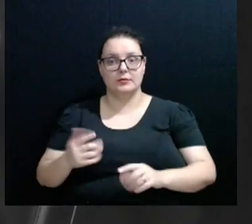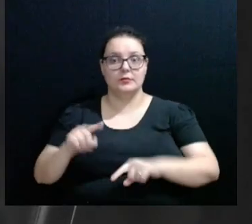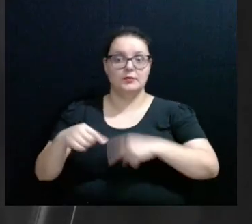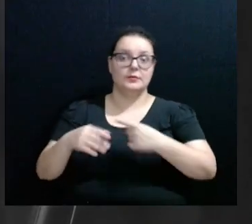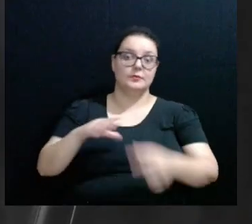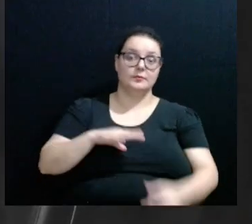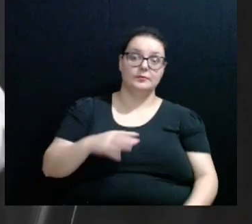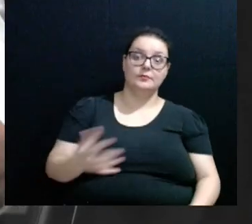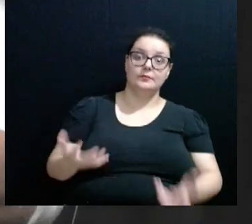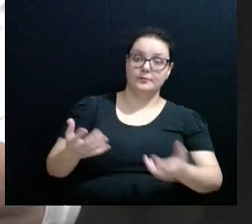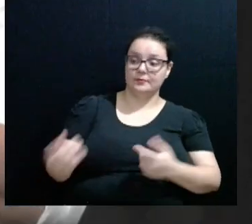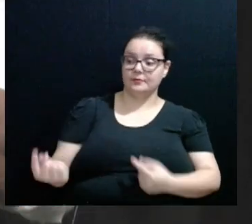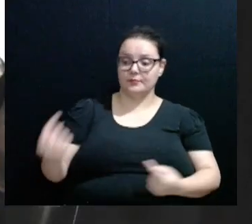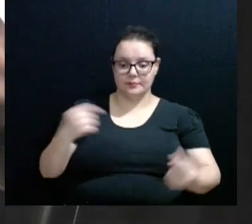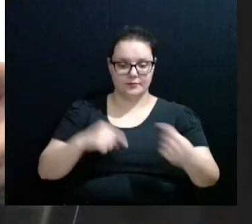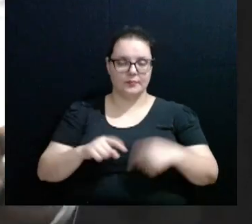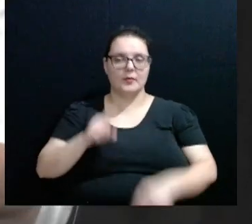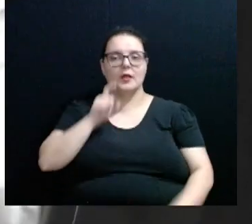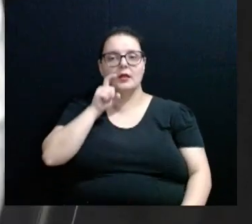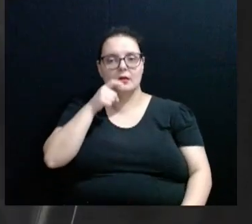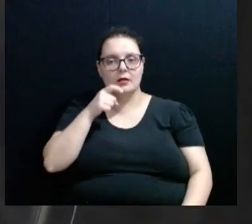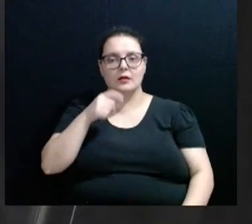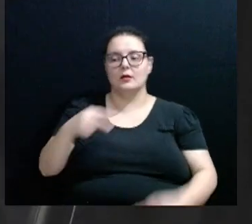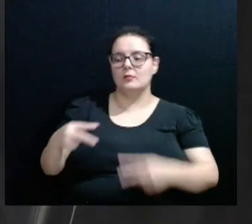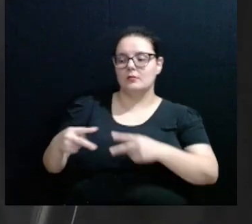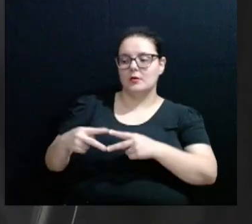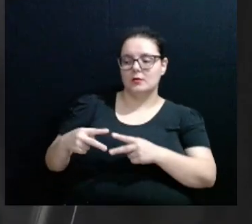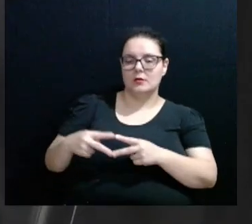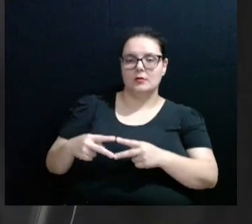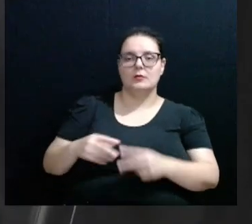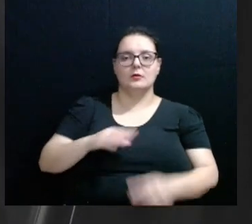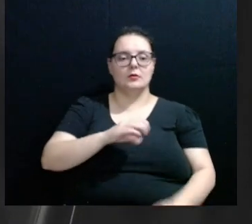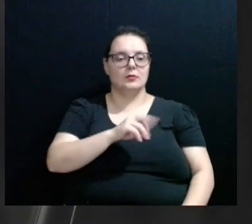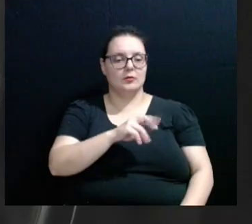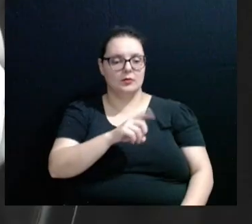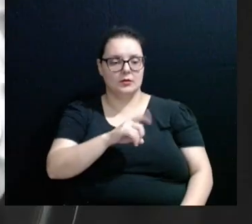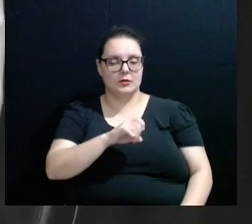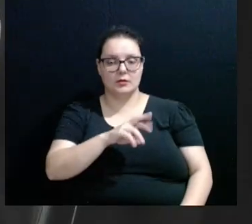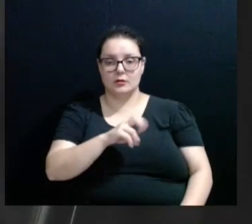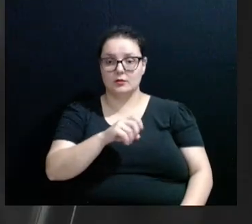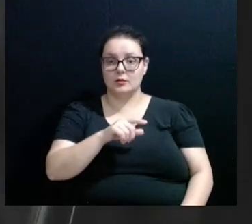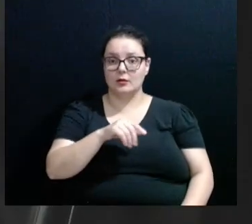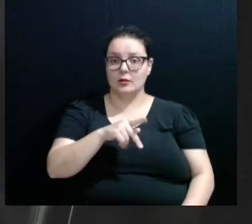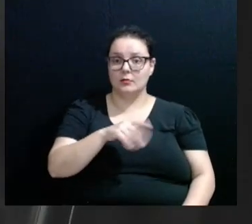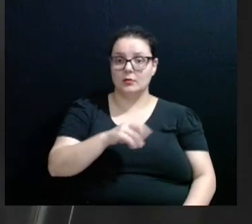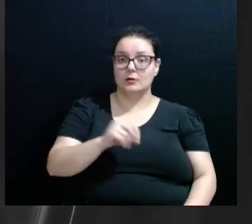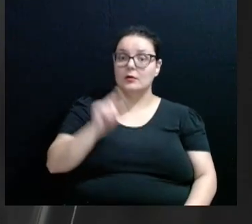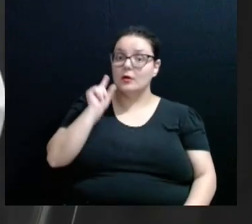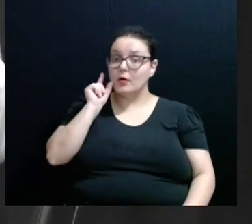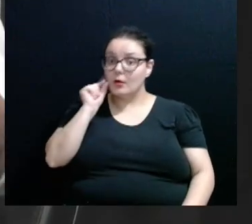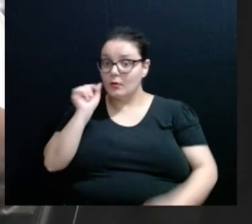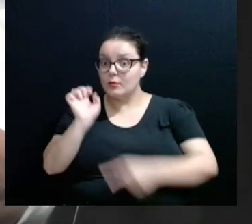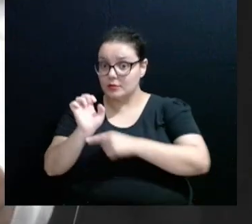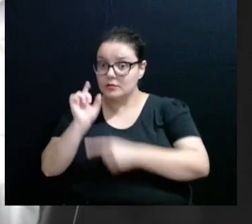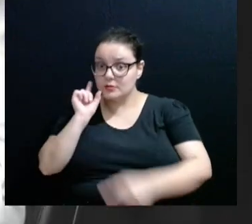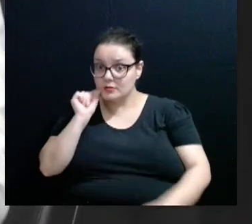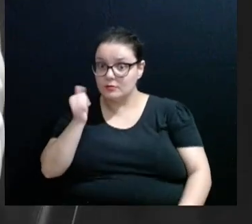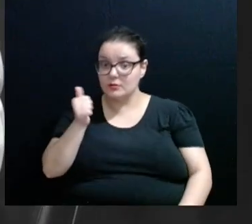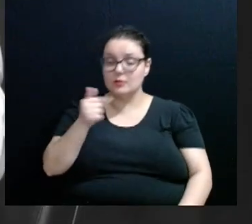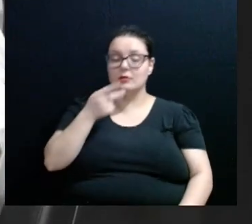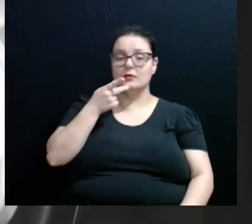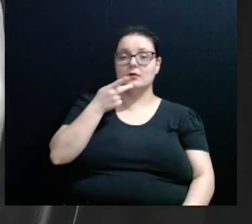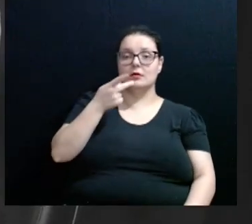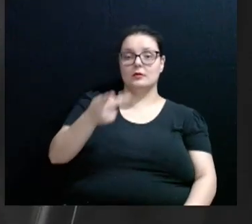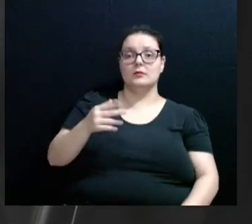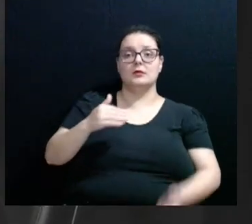que quer vir, a gente teve em Araras, Paulínia, Cordeirópolis, várias cidades, no Maranhão, falando também para a Secretaria do Estado,